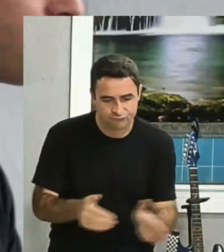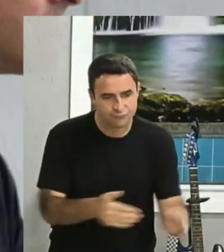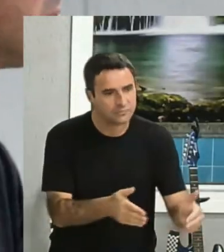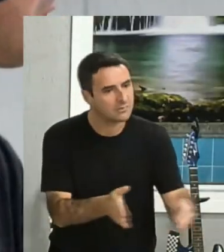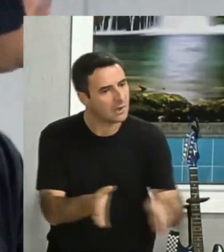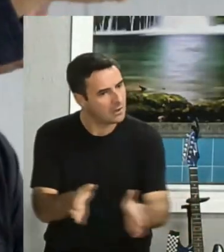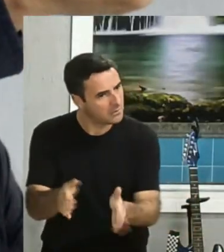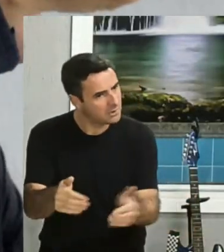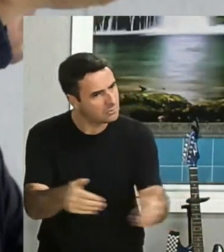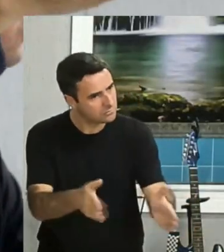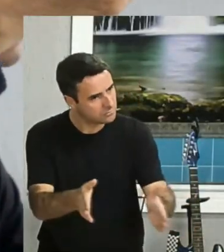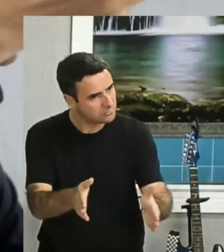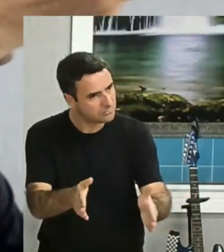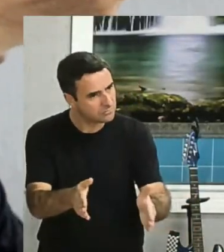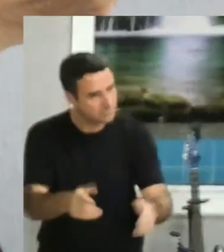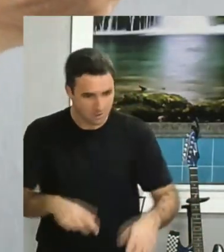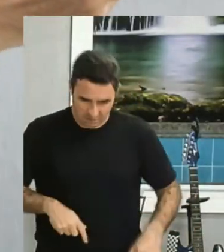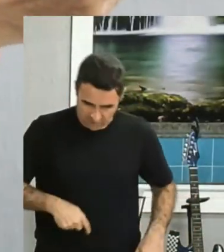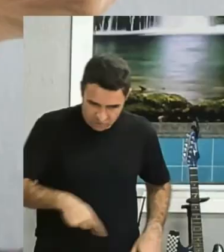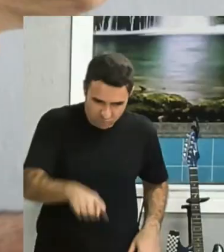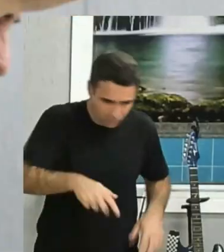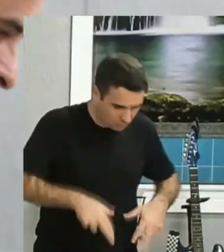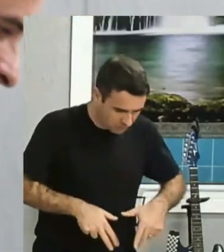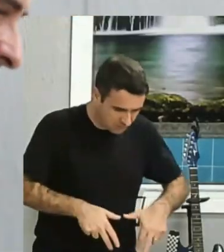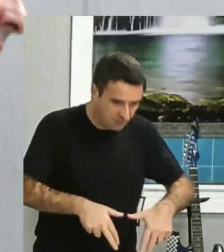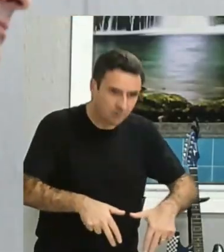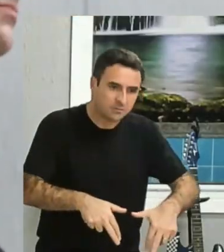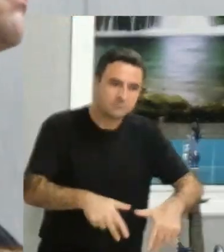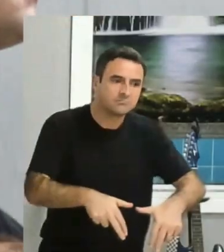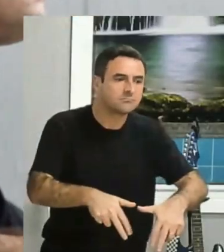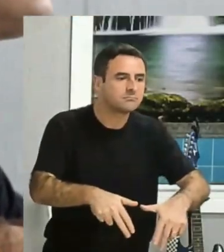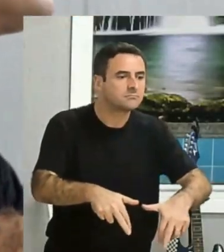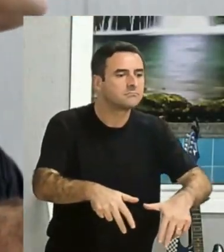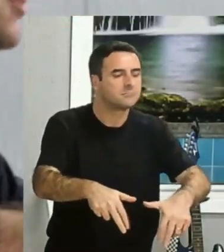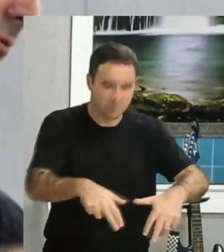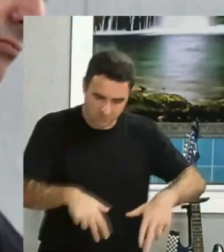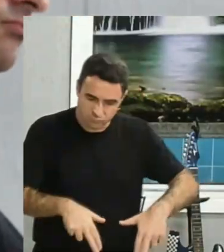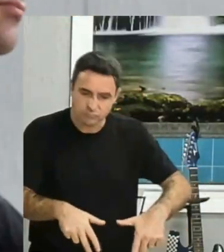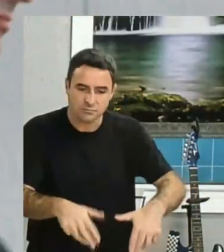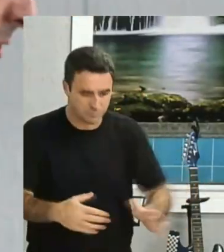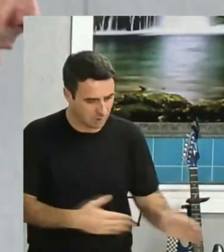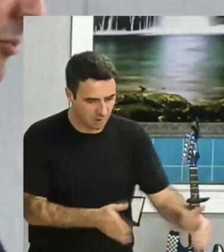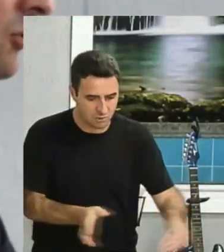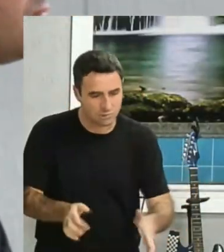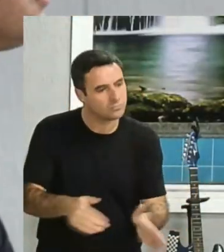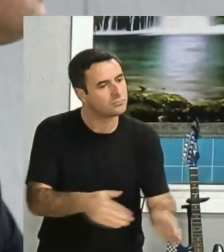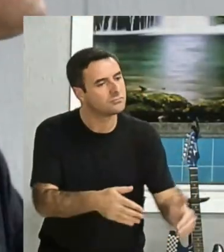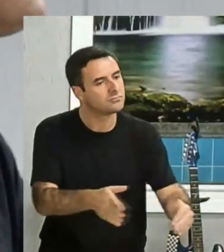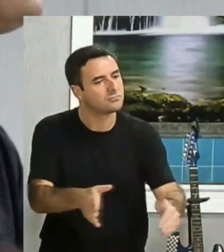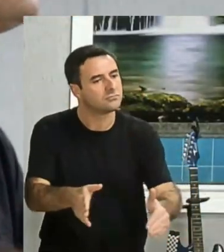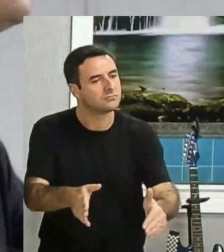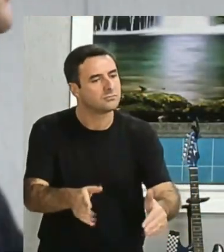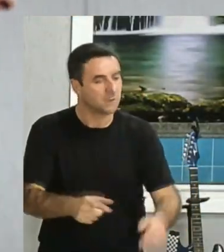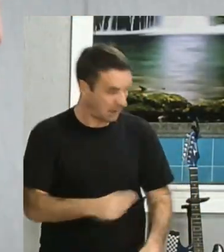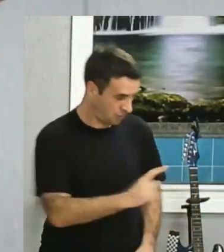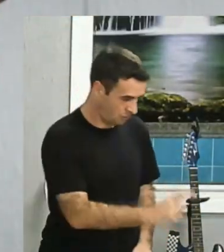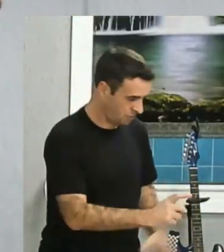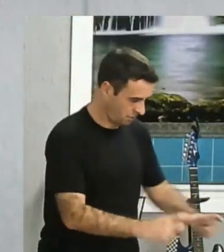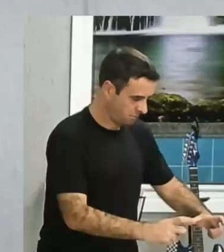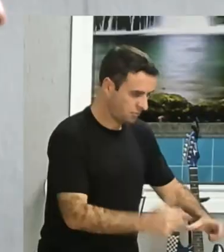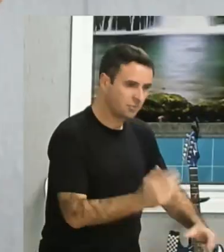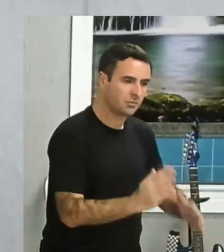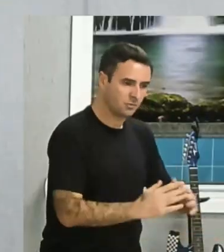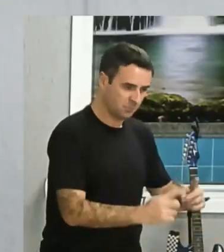O correio postal, se eu posso dizer assim, né, passava por ali. Então, se alguém quisesse chegar